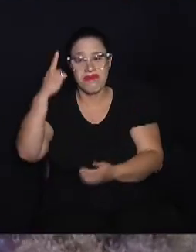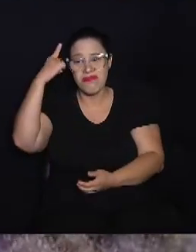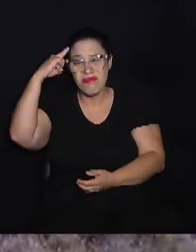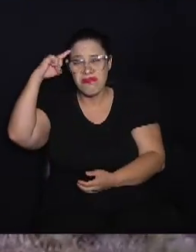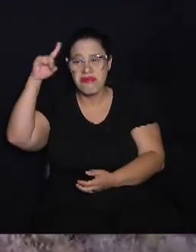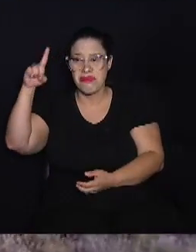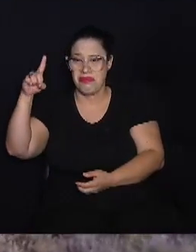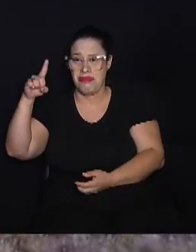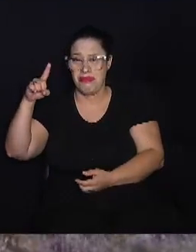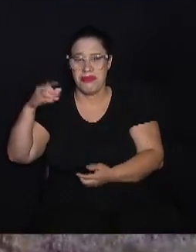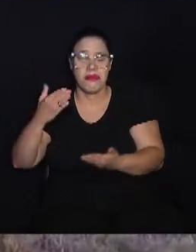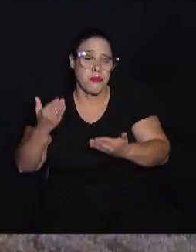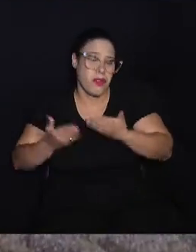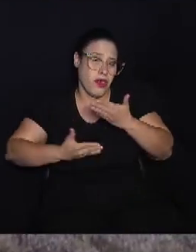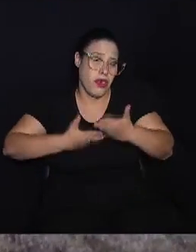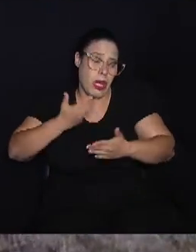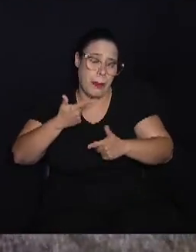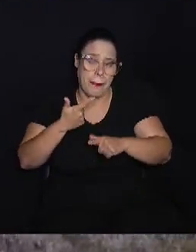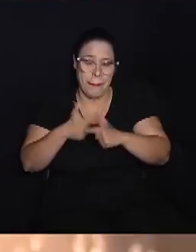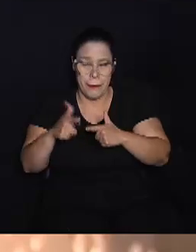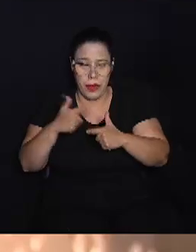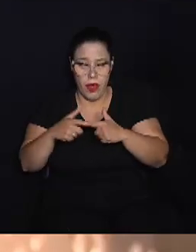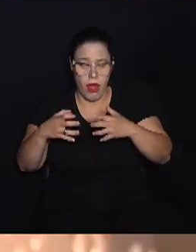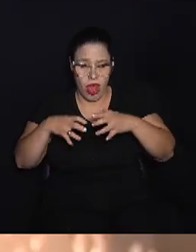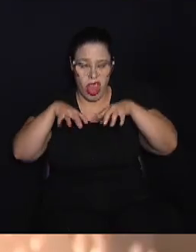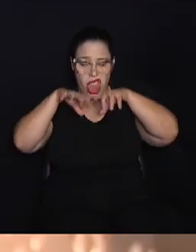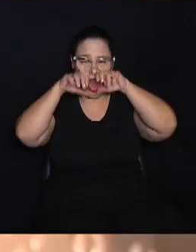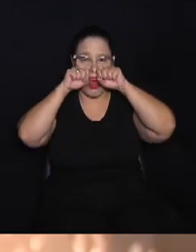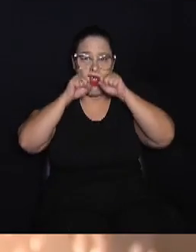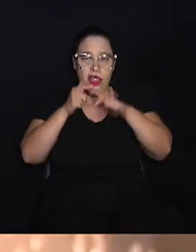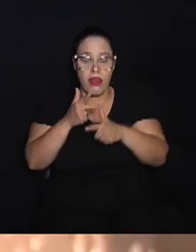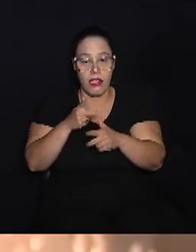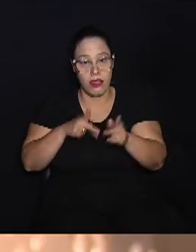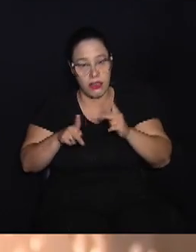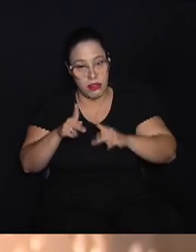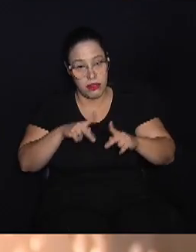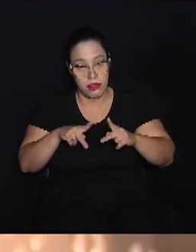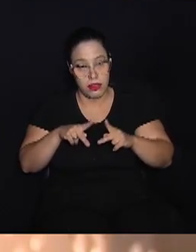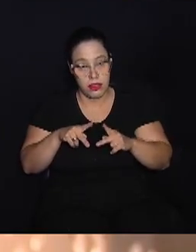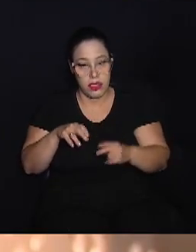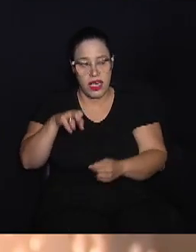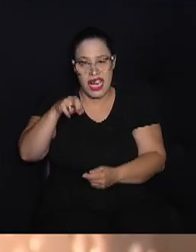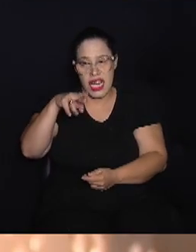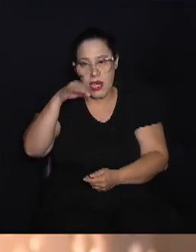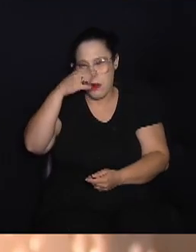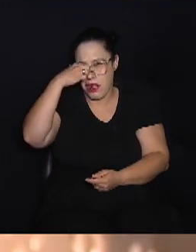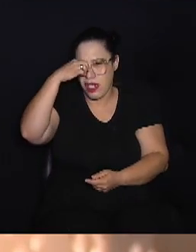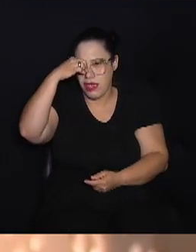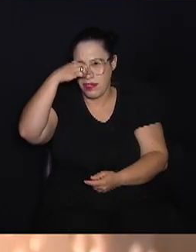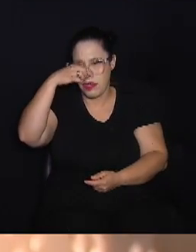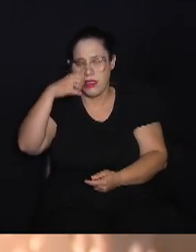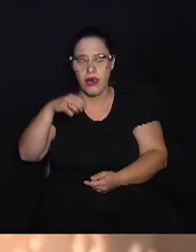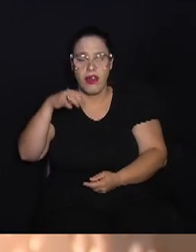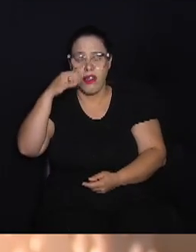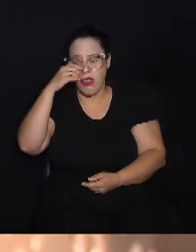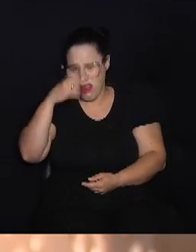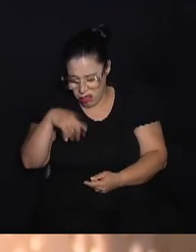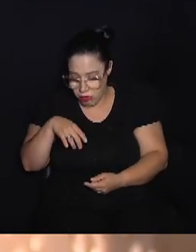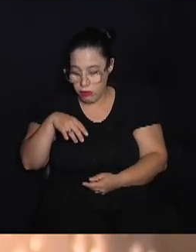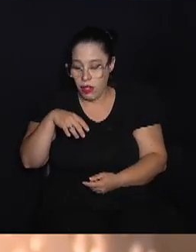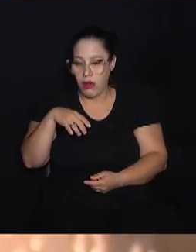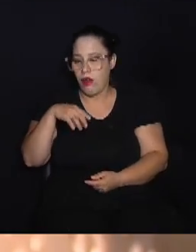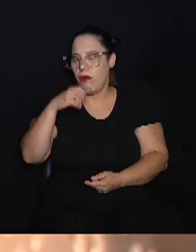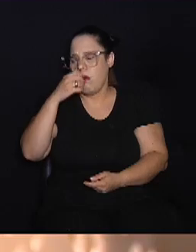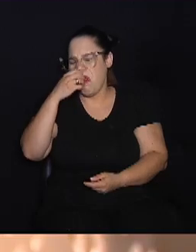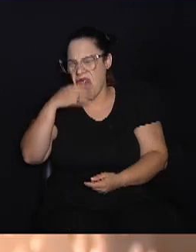que tem contribuído com problemas respiratórios da população. As sinusites, as gripes, os